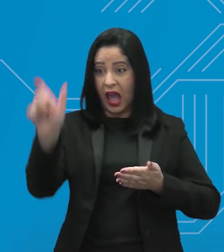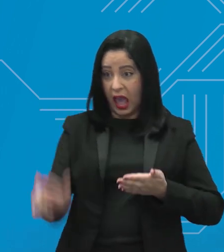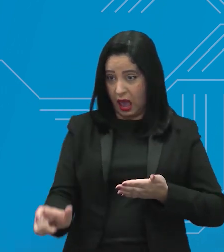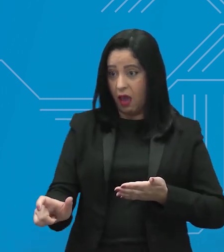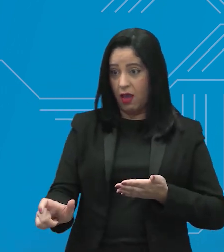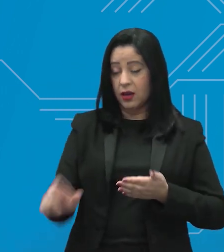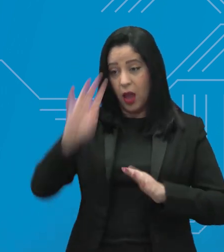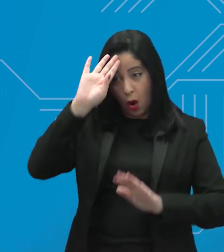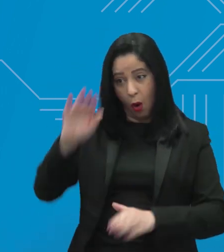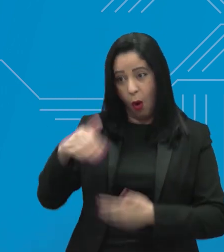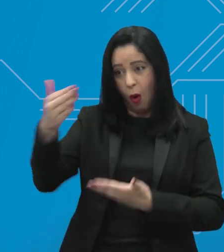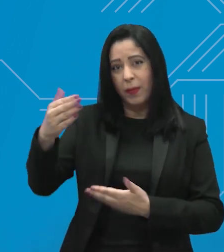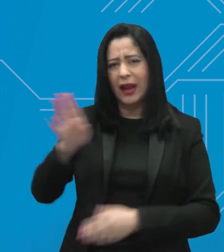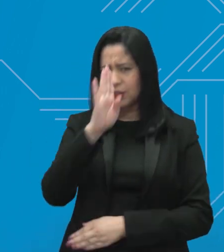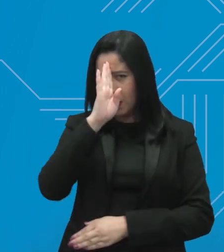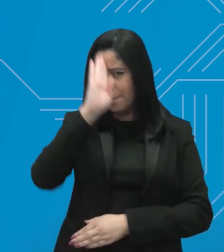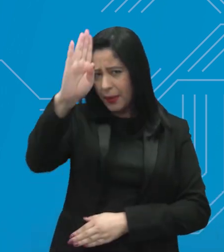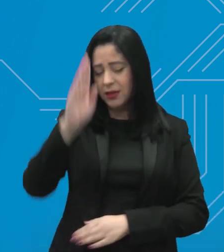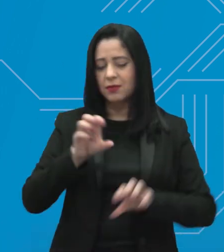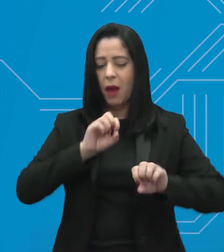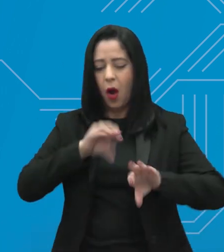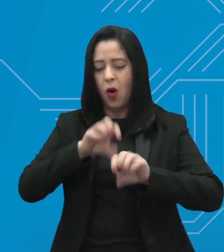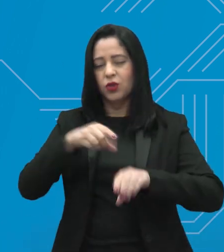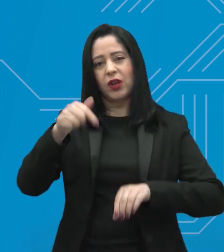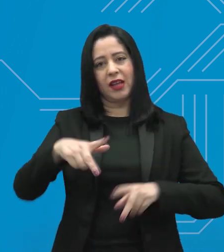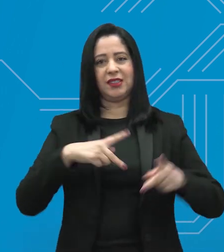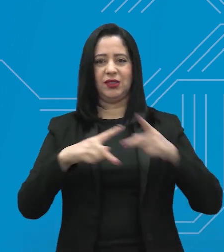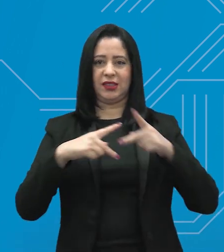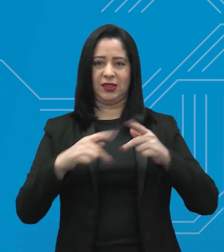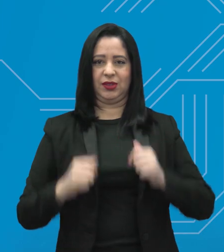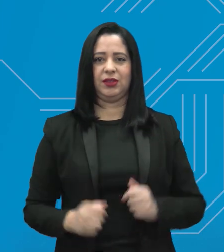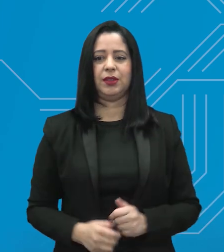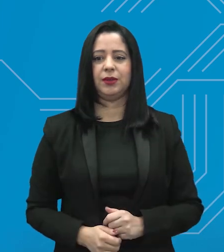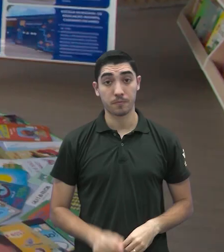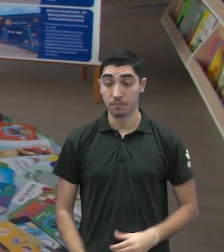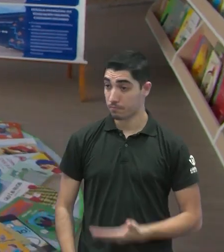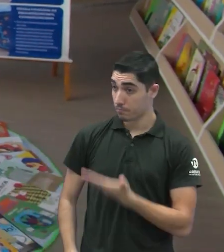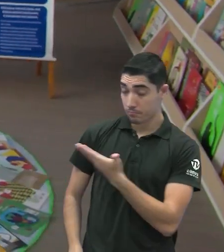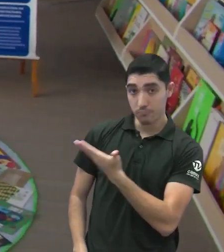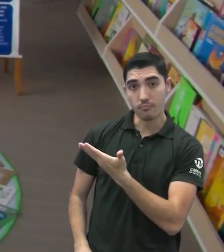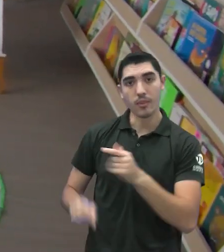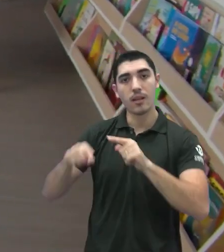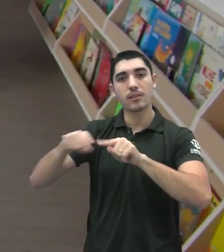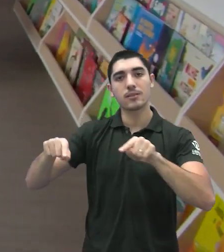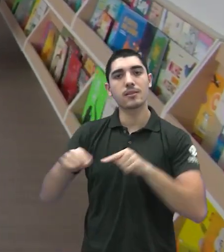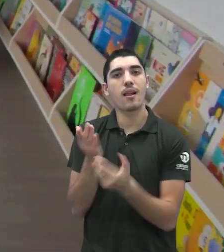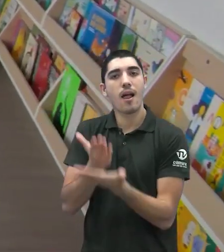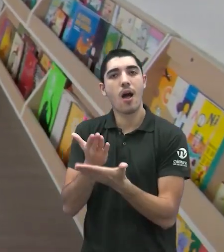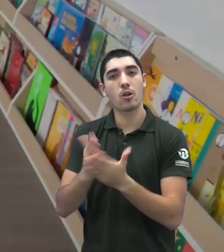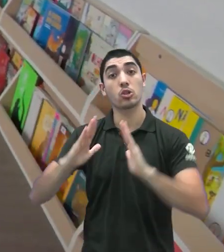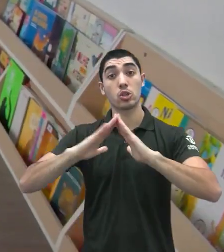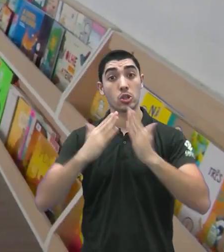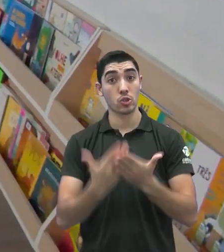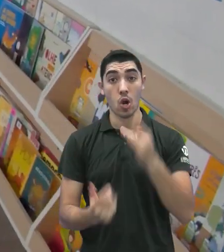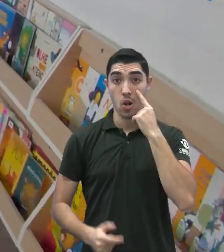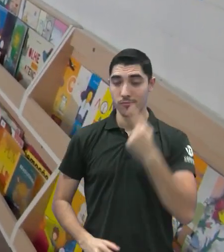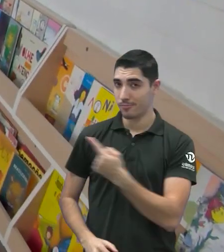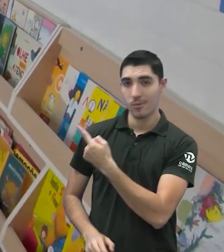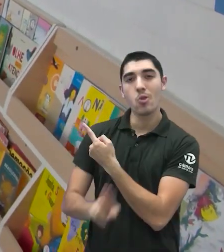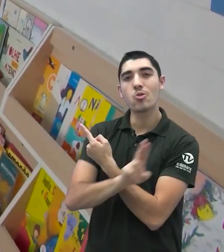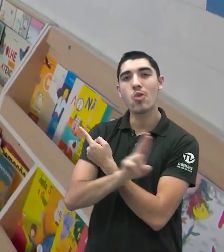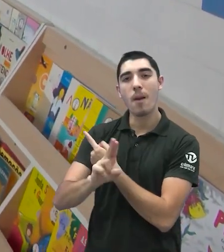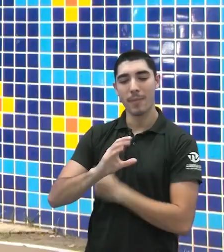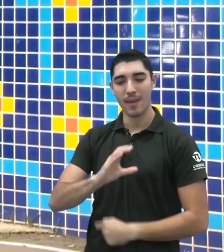Câmara declara Cassiano Ricardo como patrono da educação da cidade. Essa é uma das salas de aula da